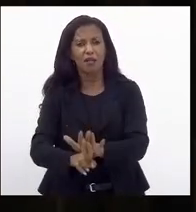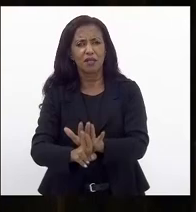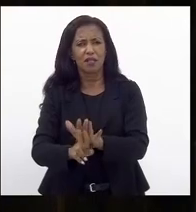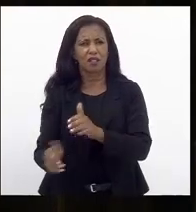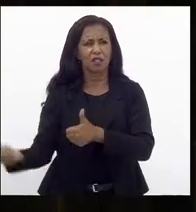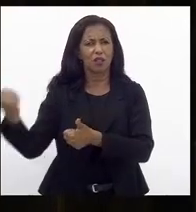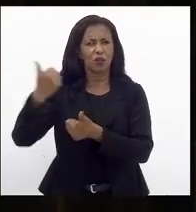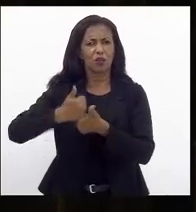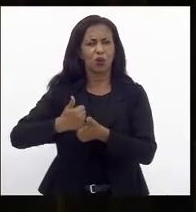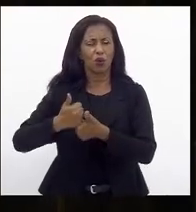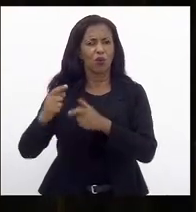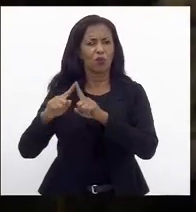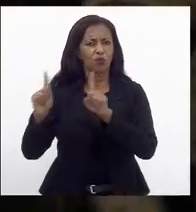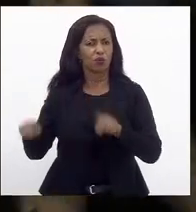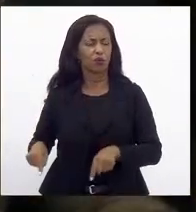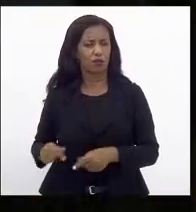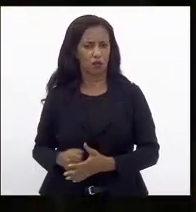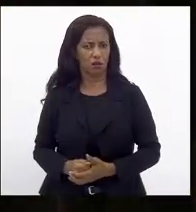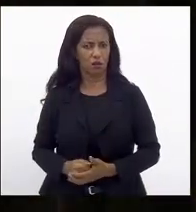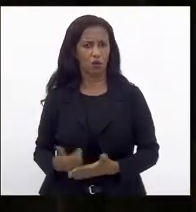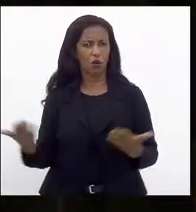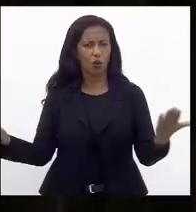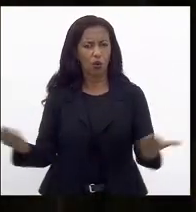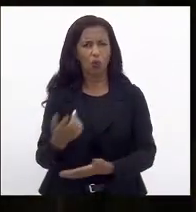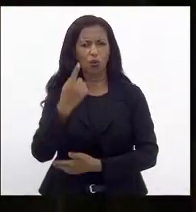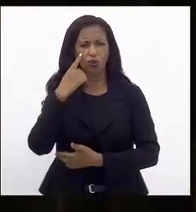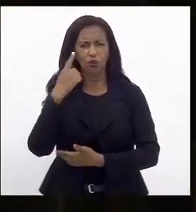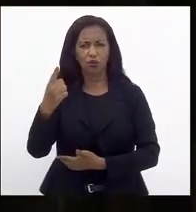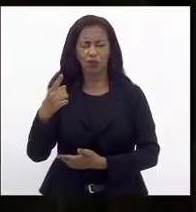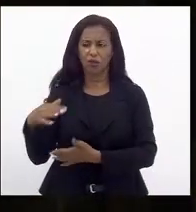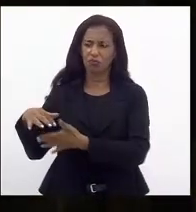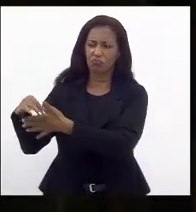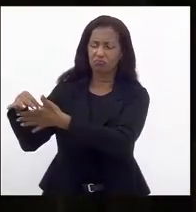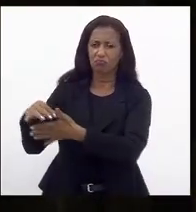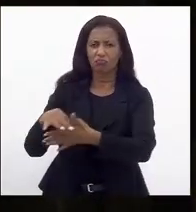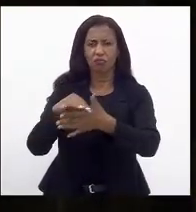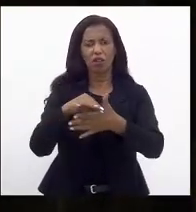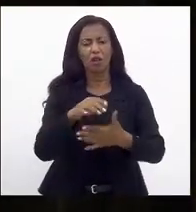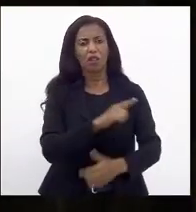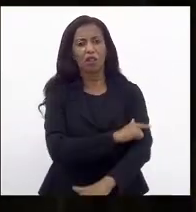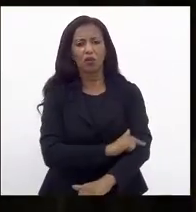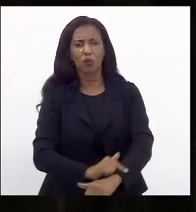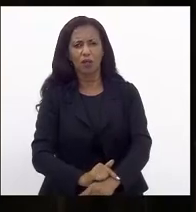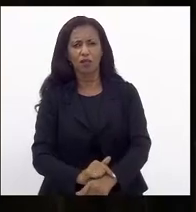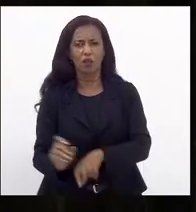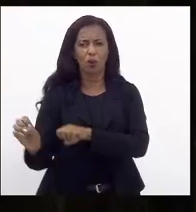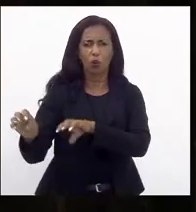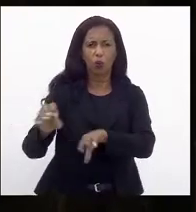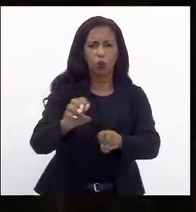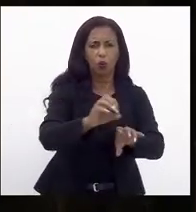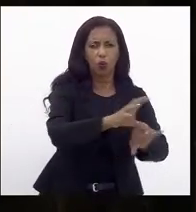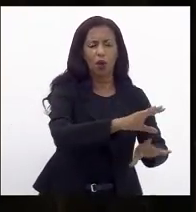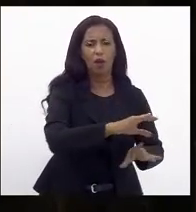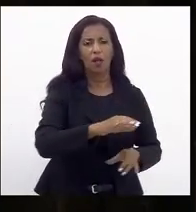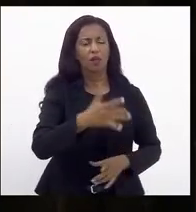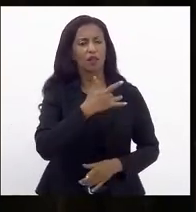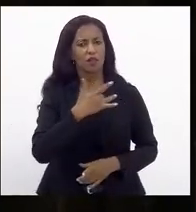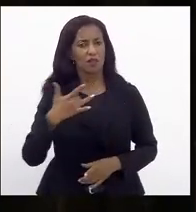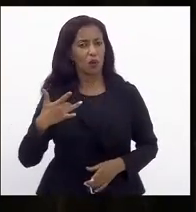servidor público nesse estado eu vejo aqui hoje representação da educação da saúde